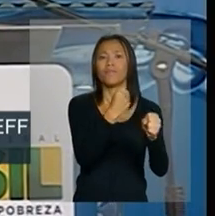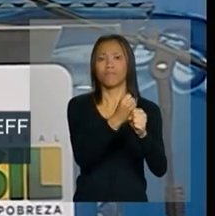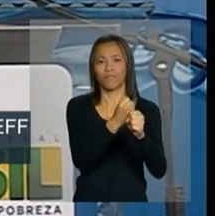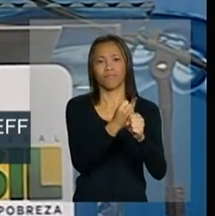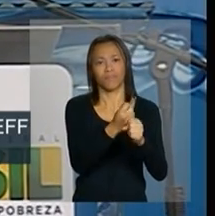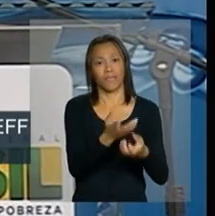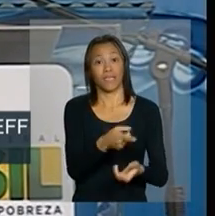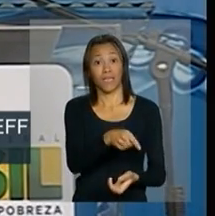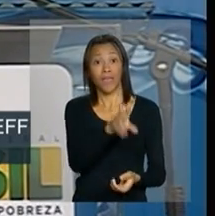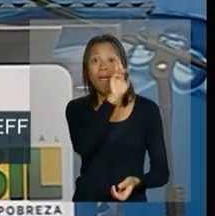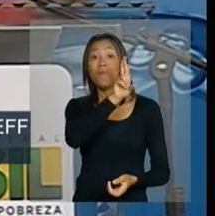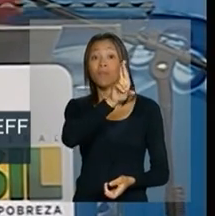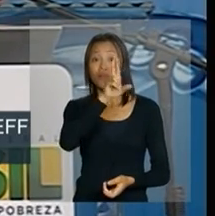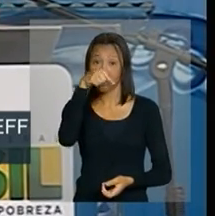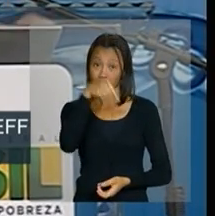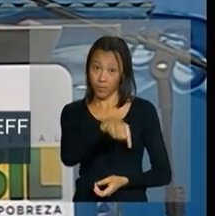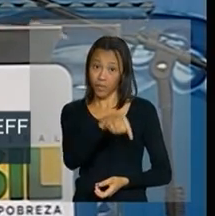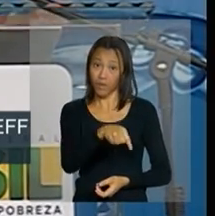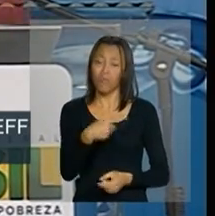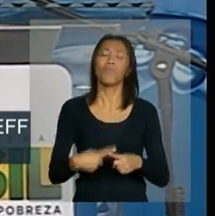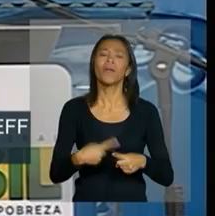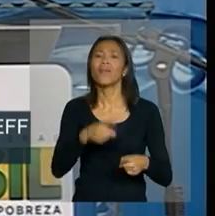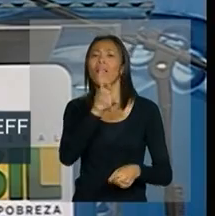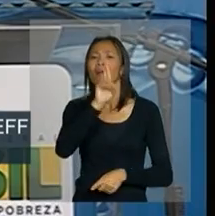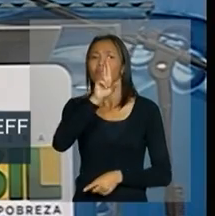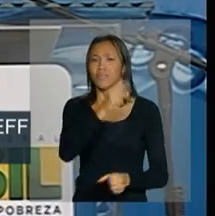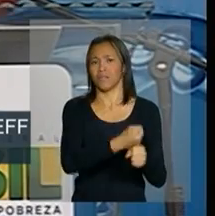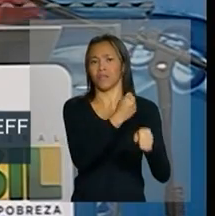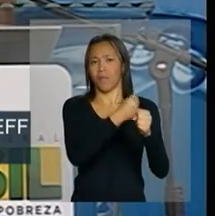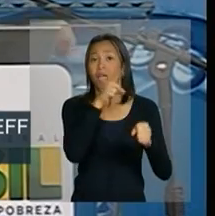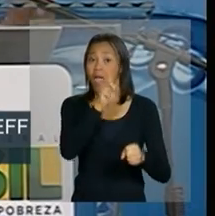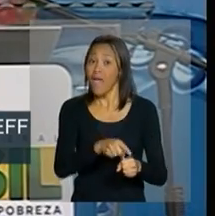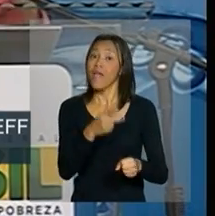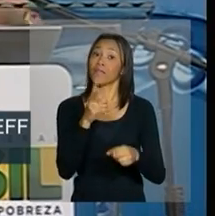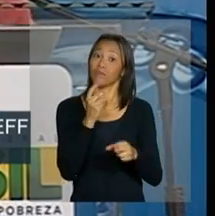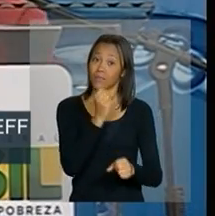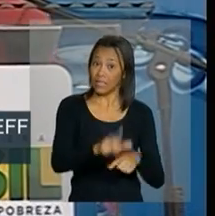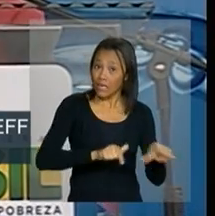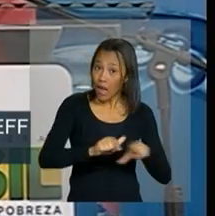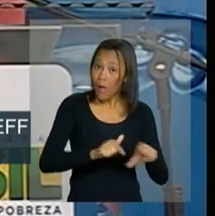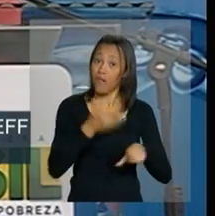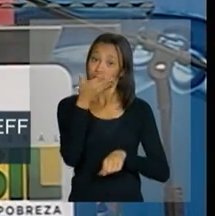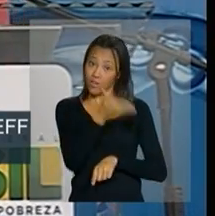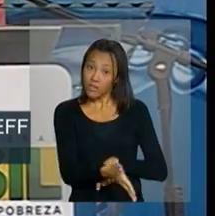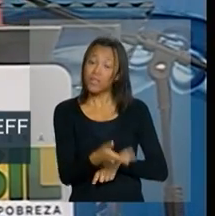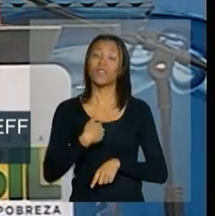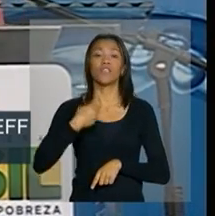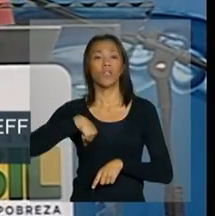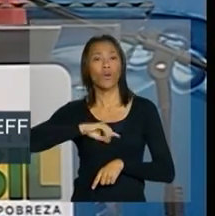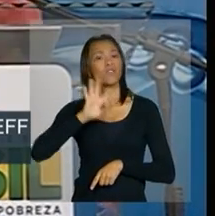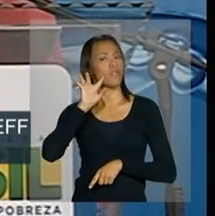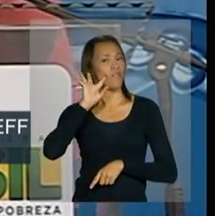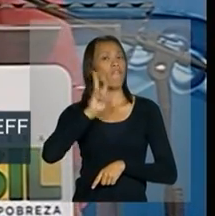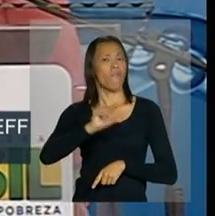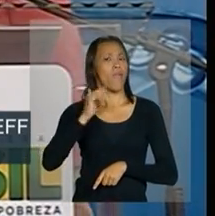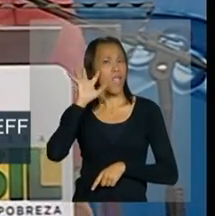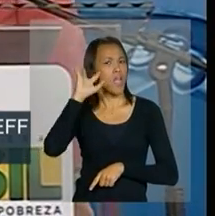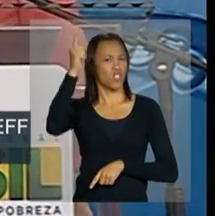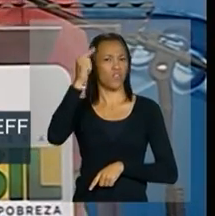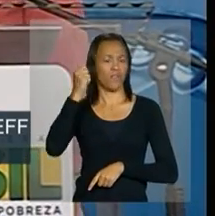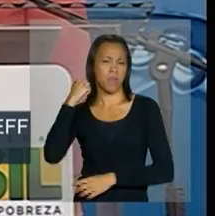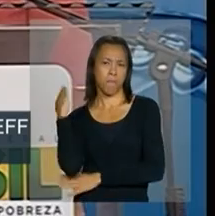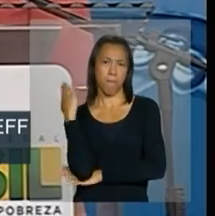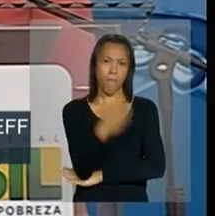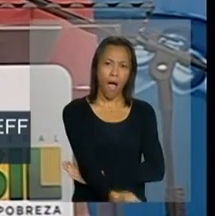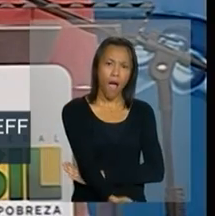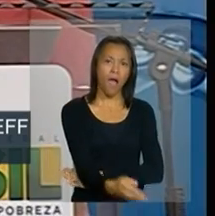E é simbólica porque é com obras assim que nós vamos resolver e vamos derrotar